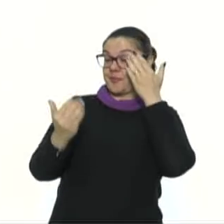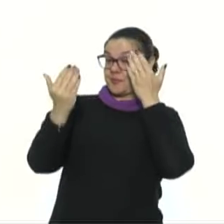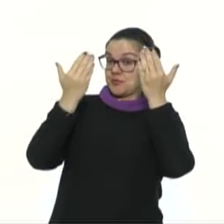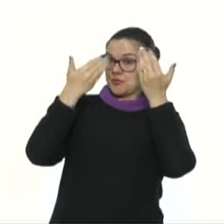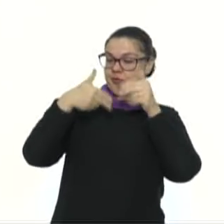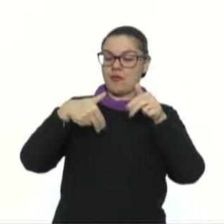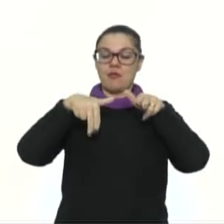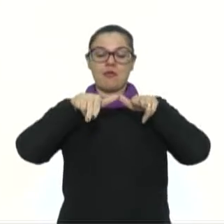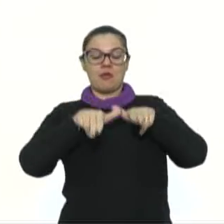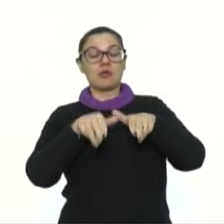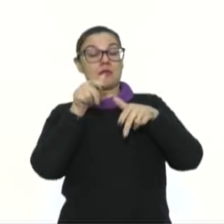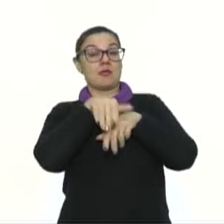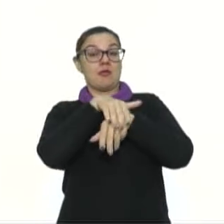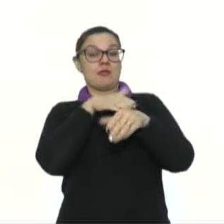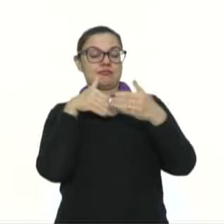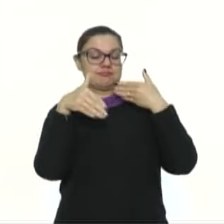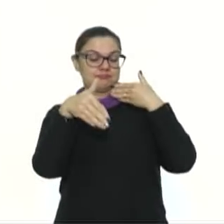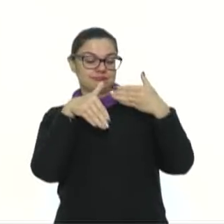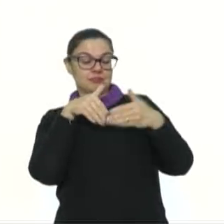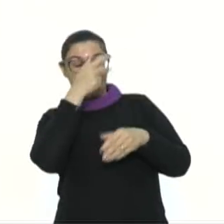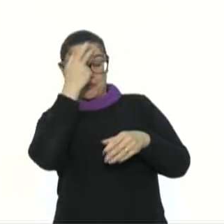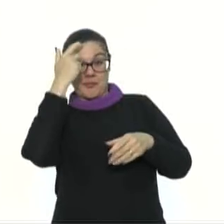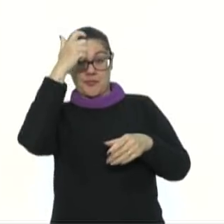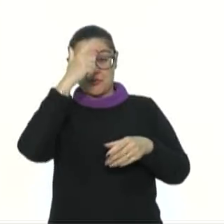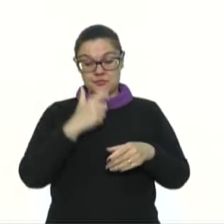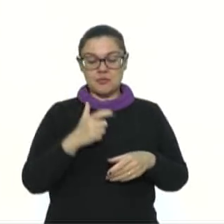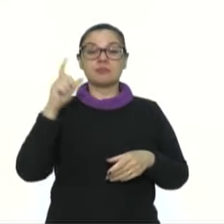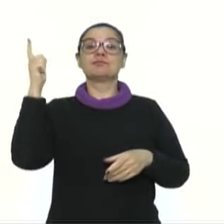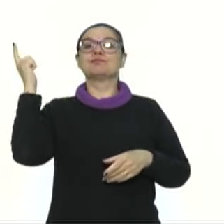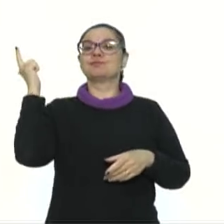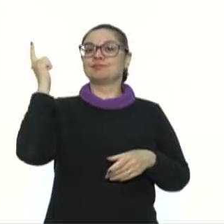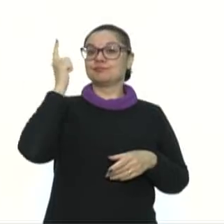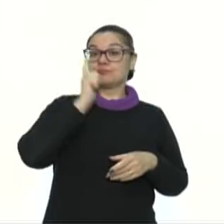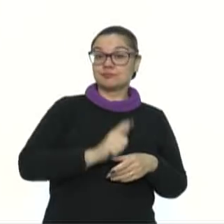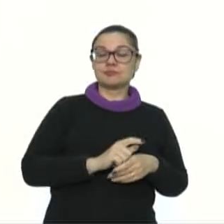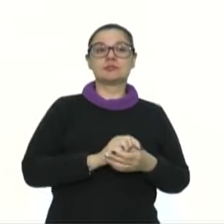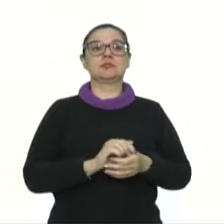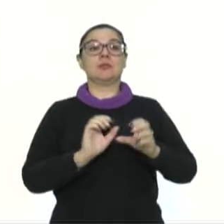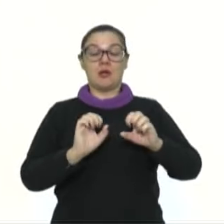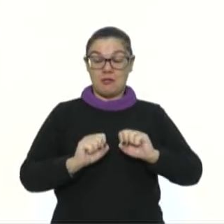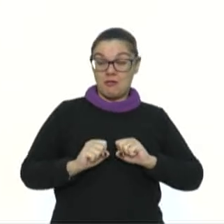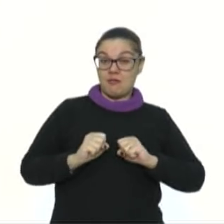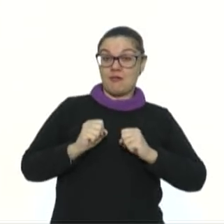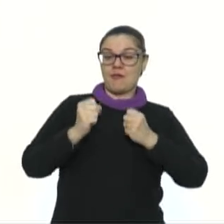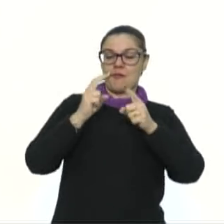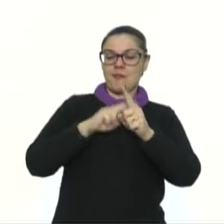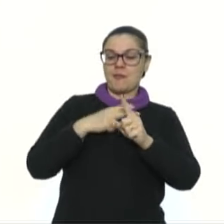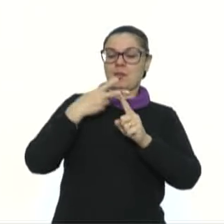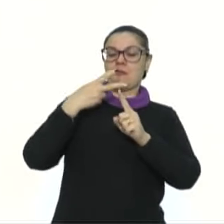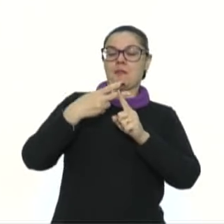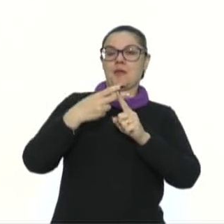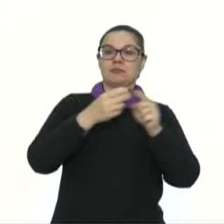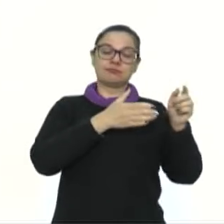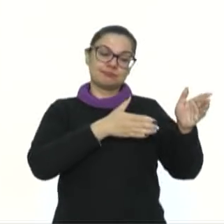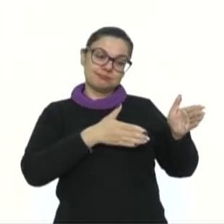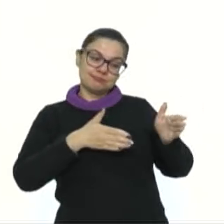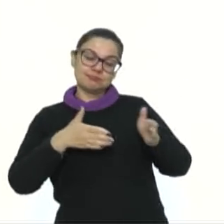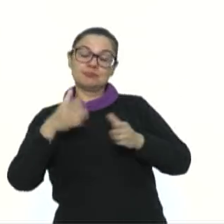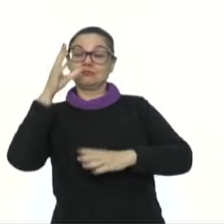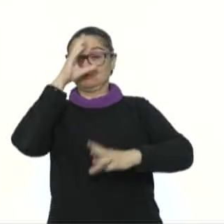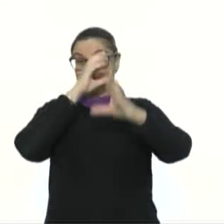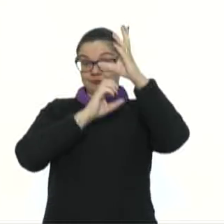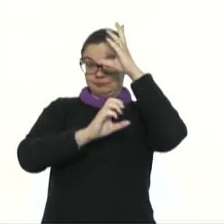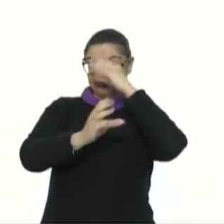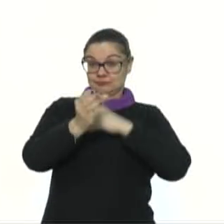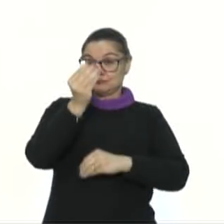psicológico nesses casos, para que o indivíduo consiga potencializar o seu processo de